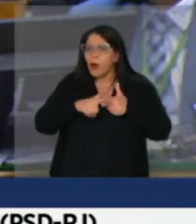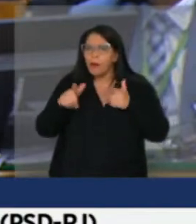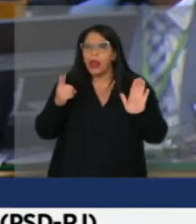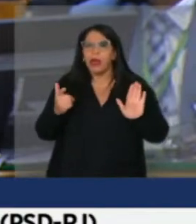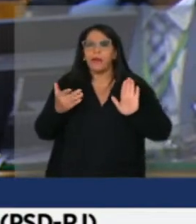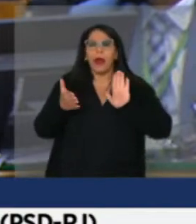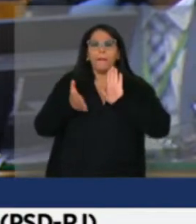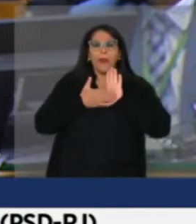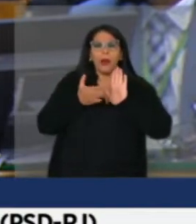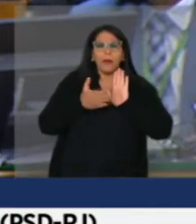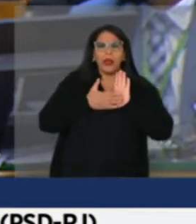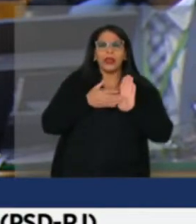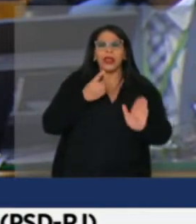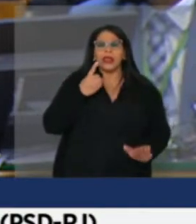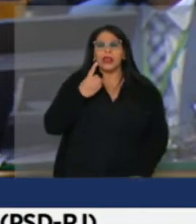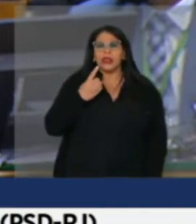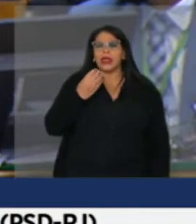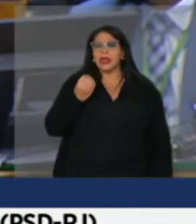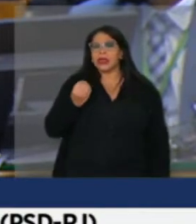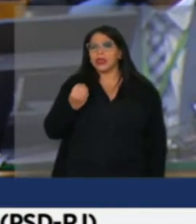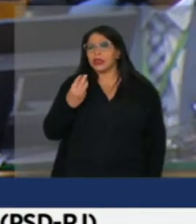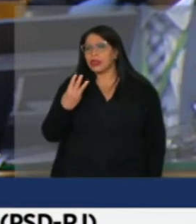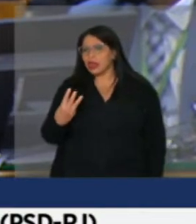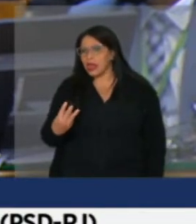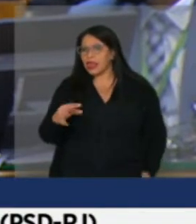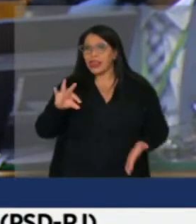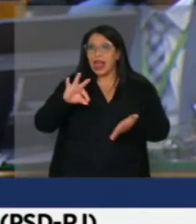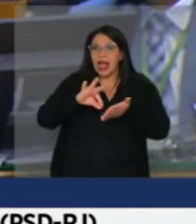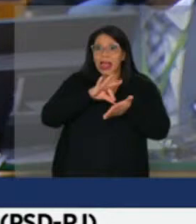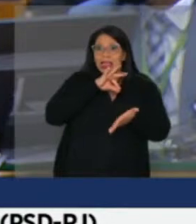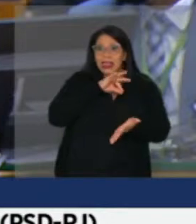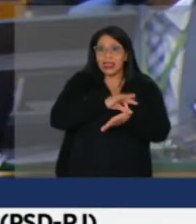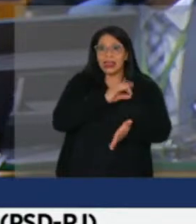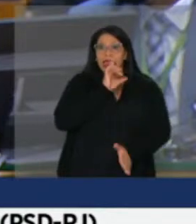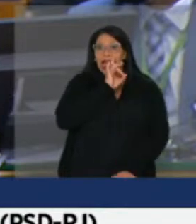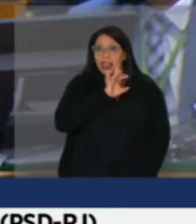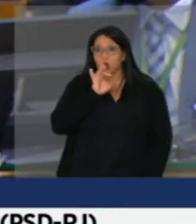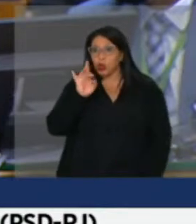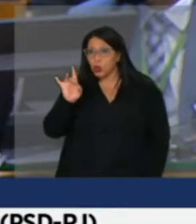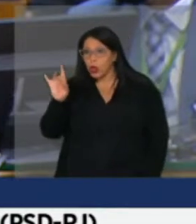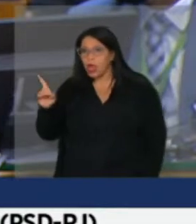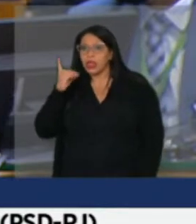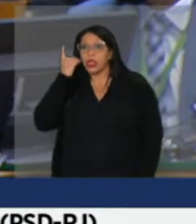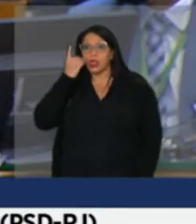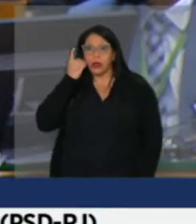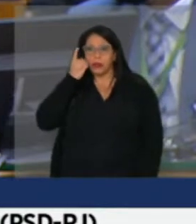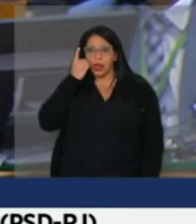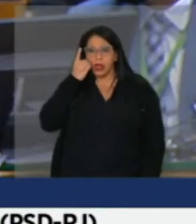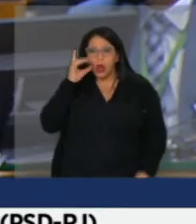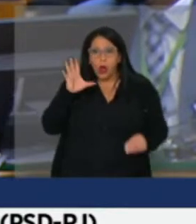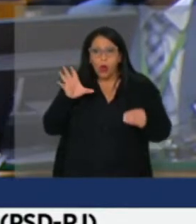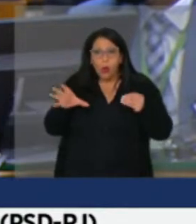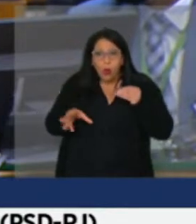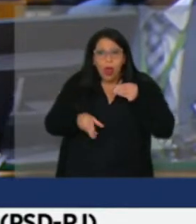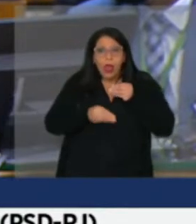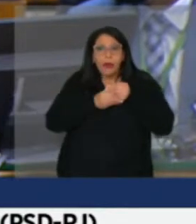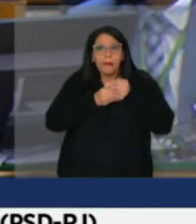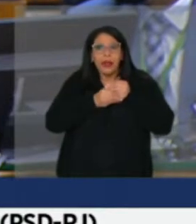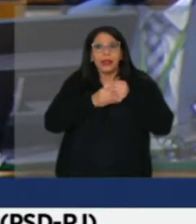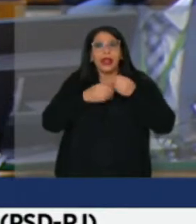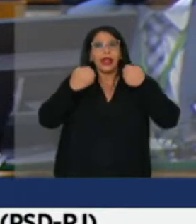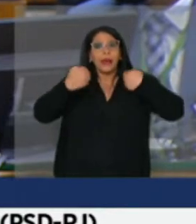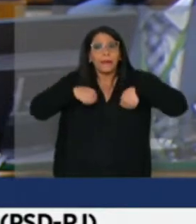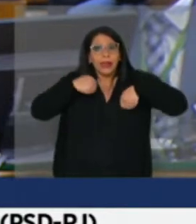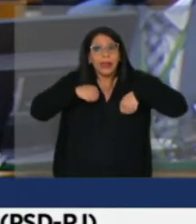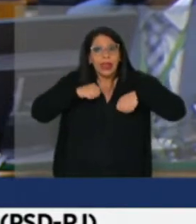com 103 assinaturas individuais, não de líderes, uma emenda que terá que ser aprovada